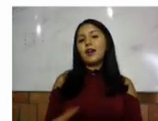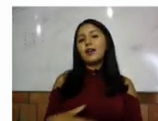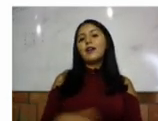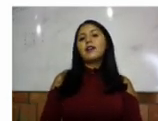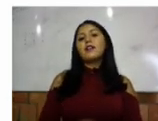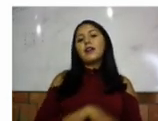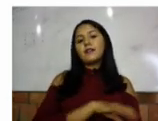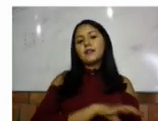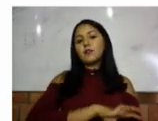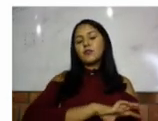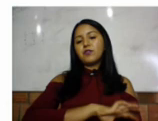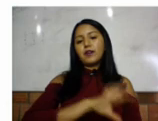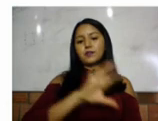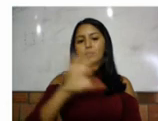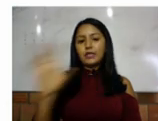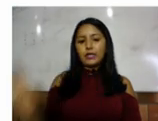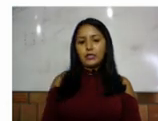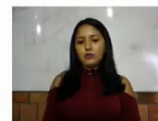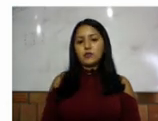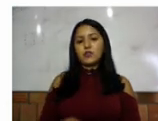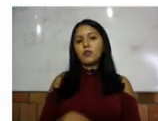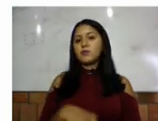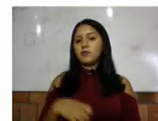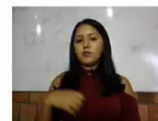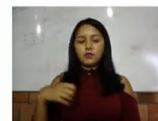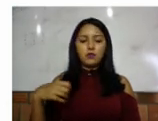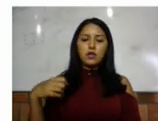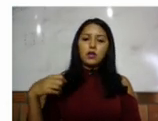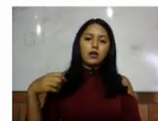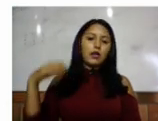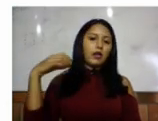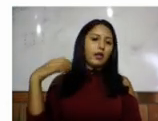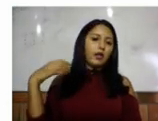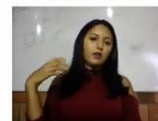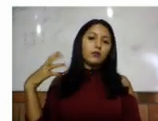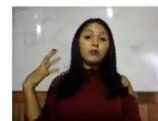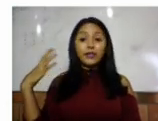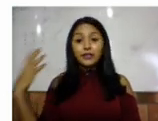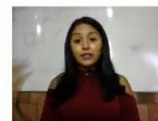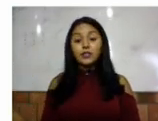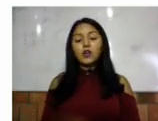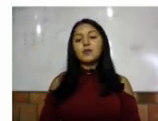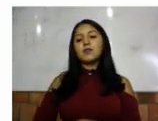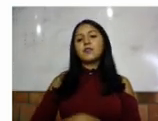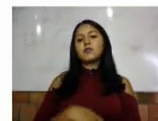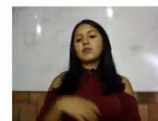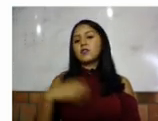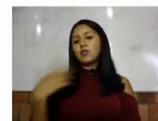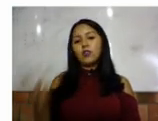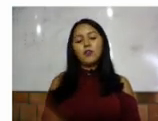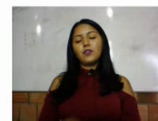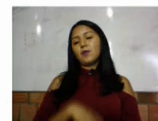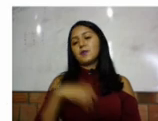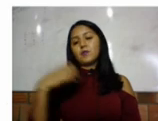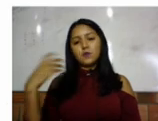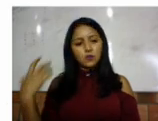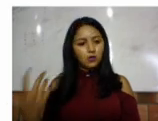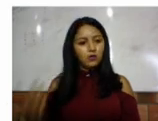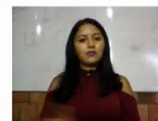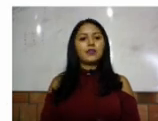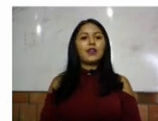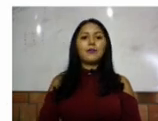onde você vai poder usar esse som de várias maneiras ou seja como se fosse um é um como se fosse um dj